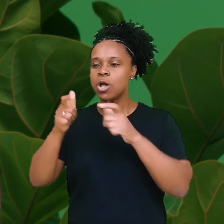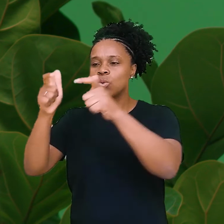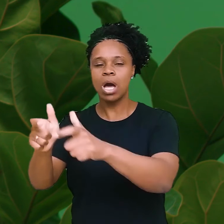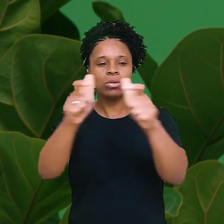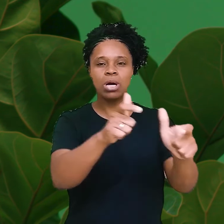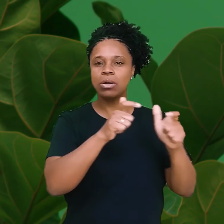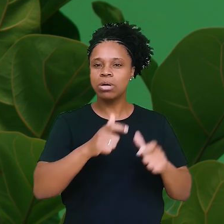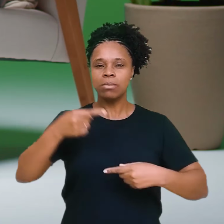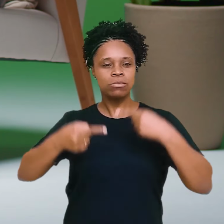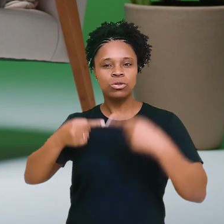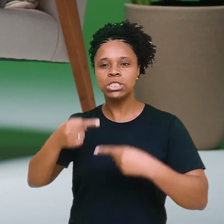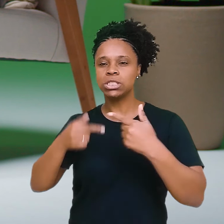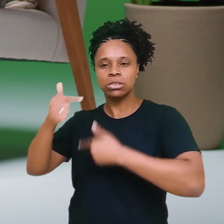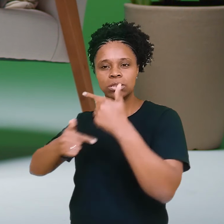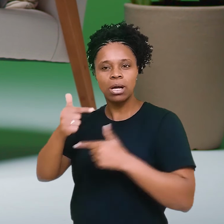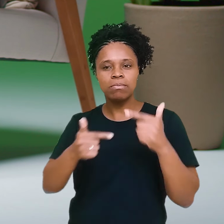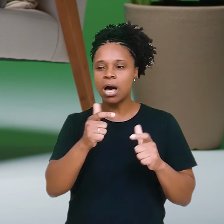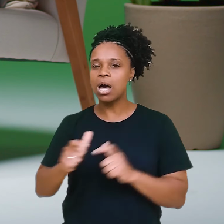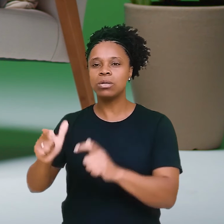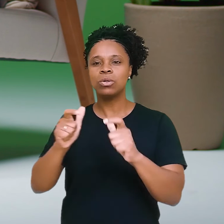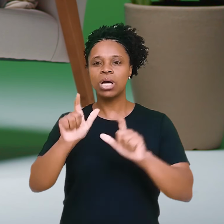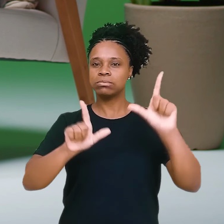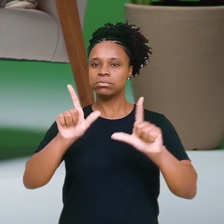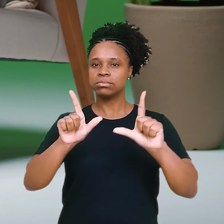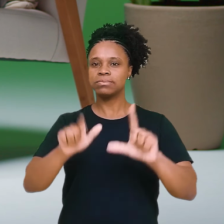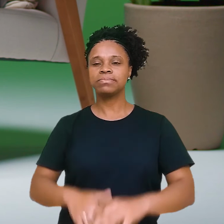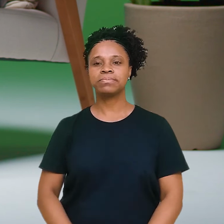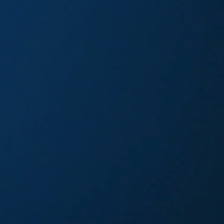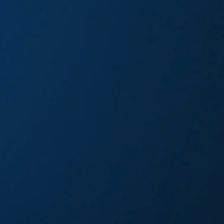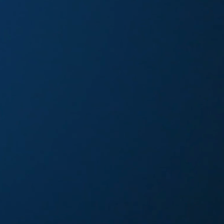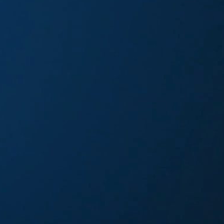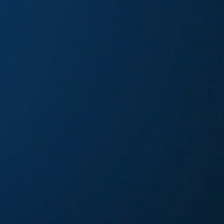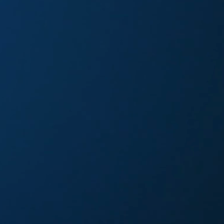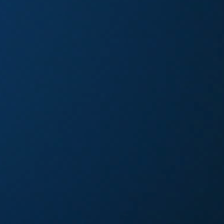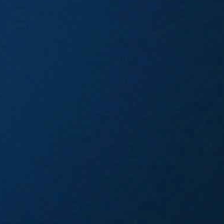para diversos ambientes, seja na política, no ambiente de trabalho, na televisão.